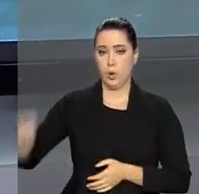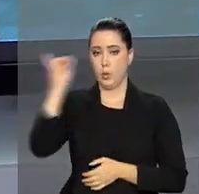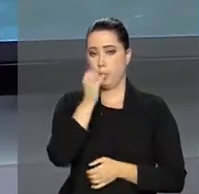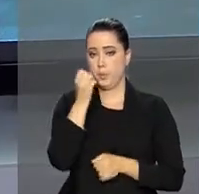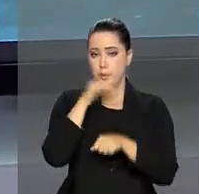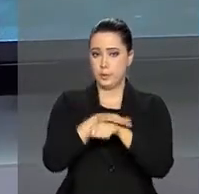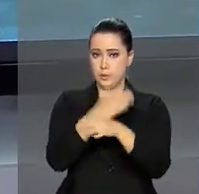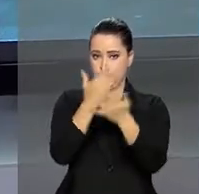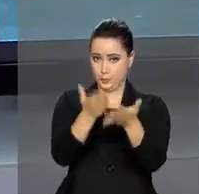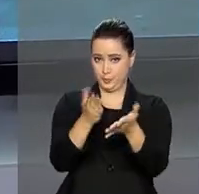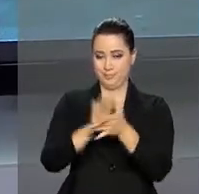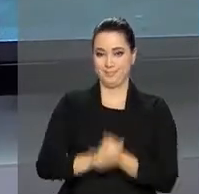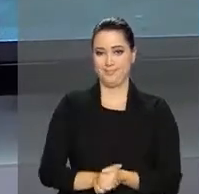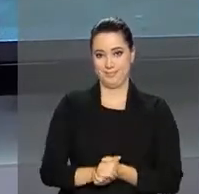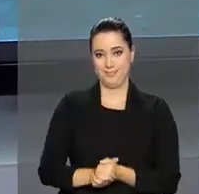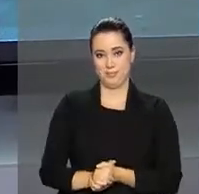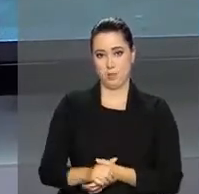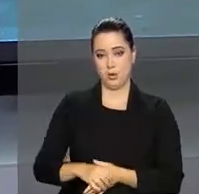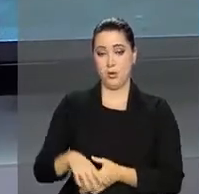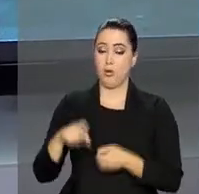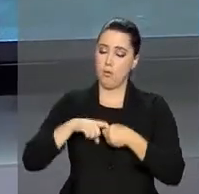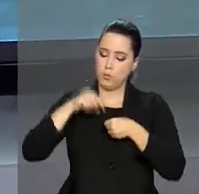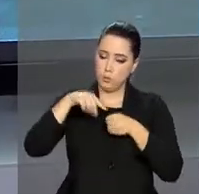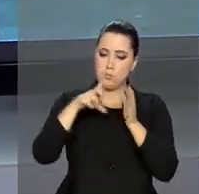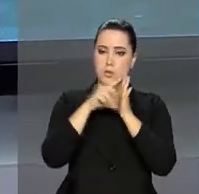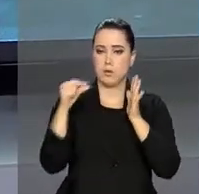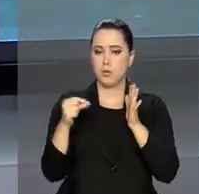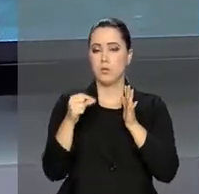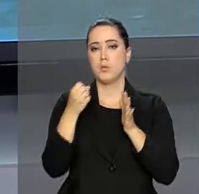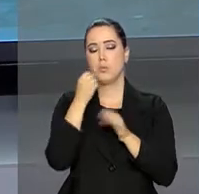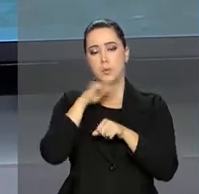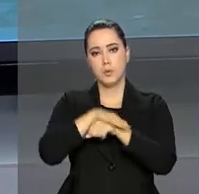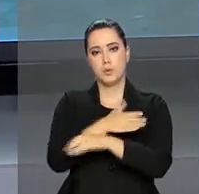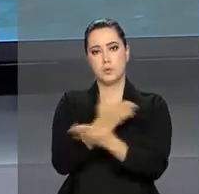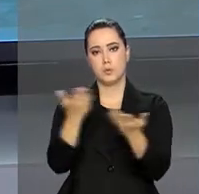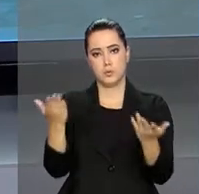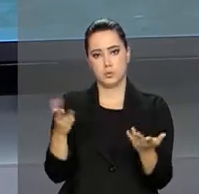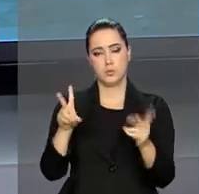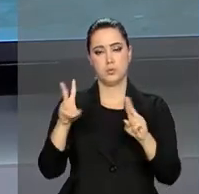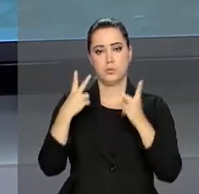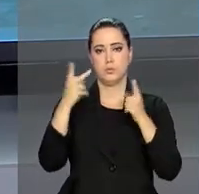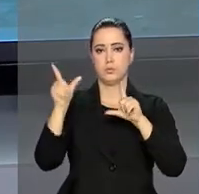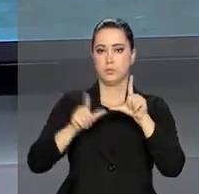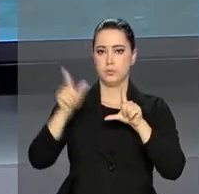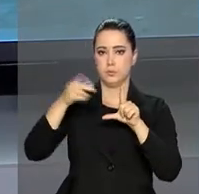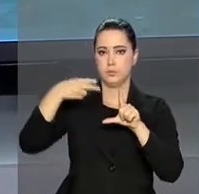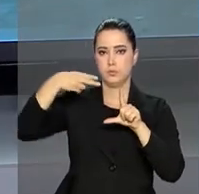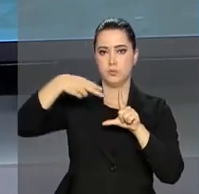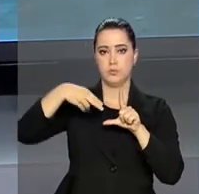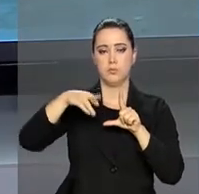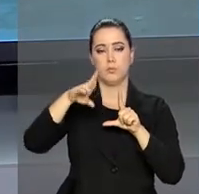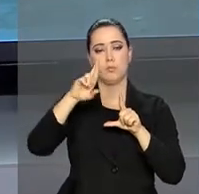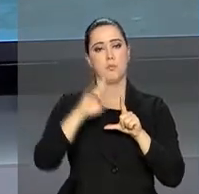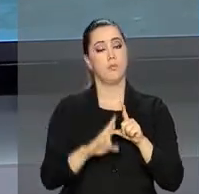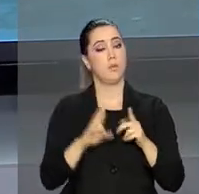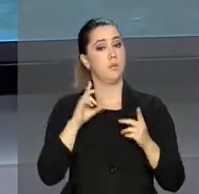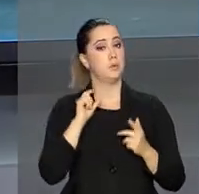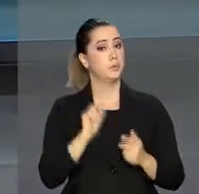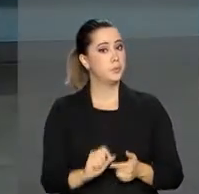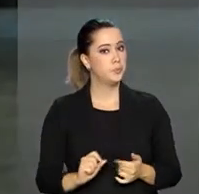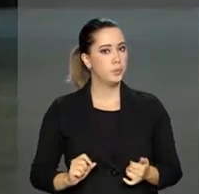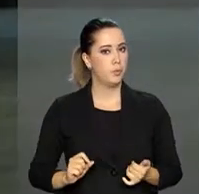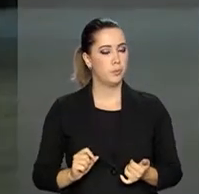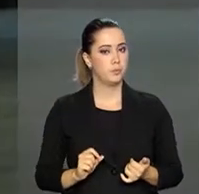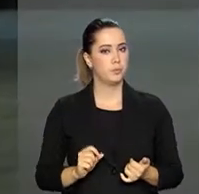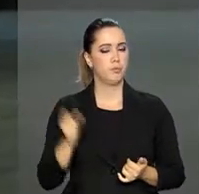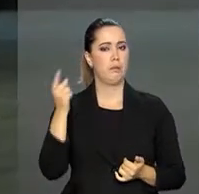novamente boa noite pra você votamos aqui do palácio do planalto boa noite pra isso a boa noite a todos que nos assistem na tv nbr olha